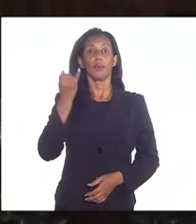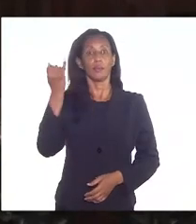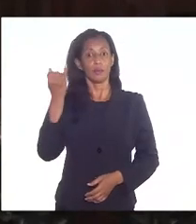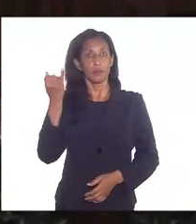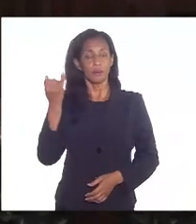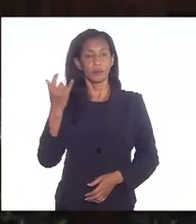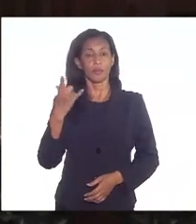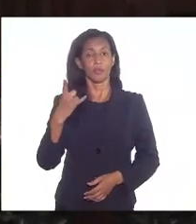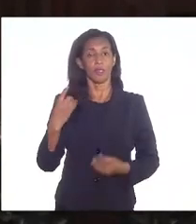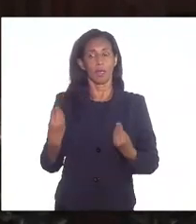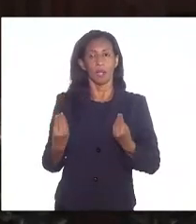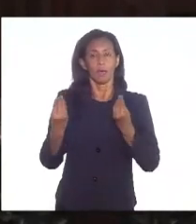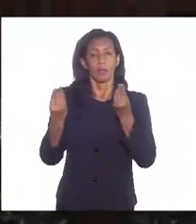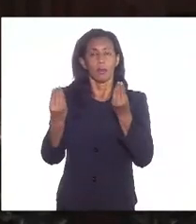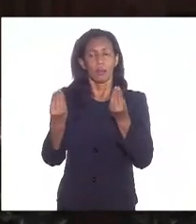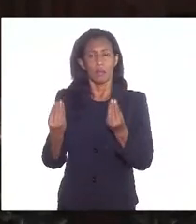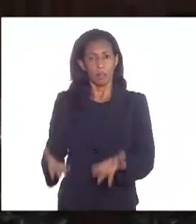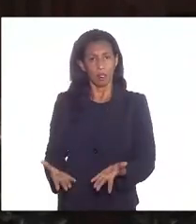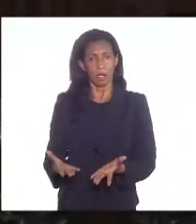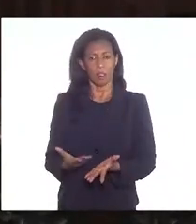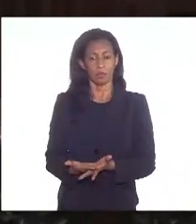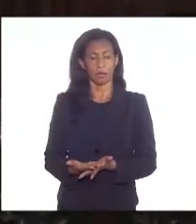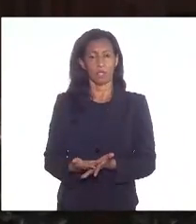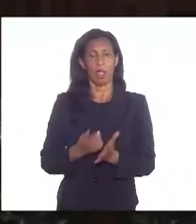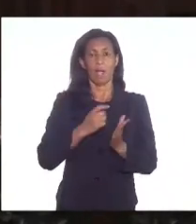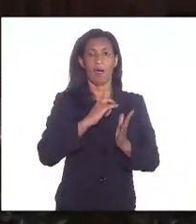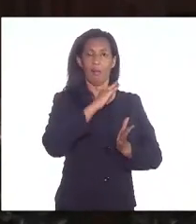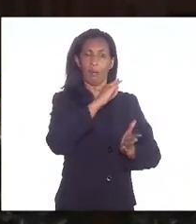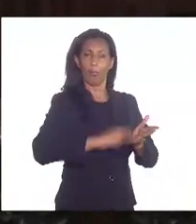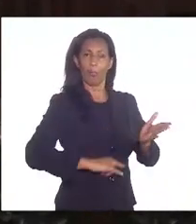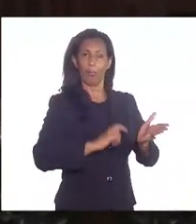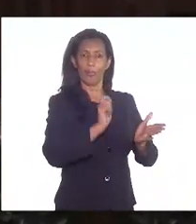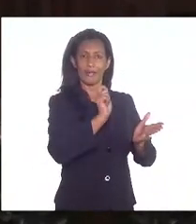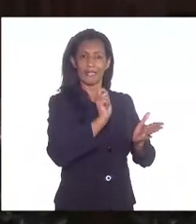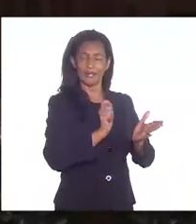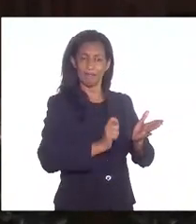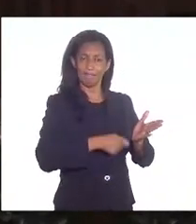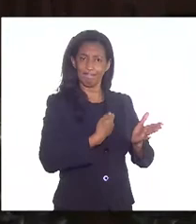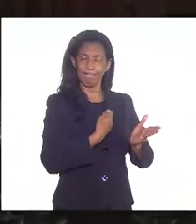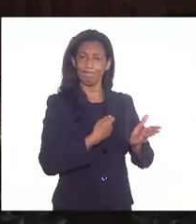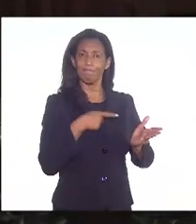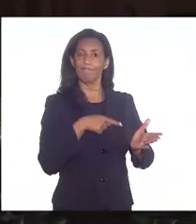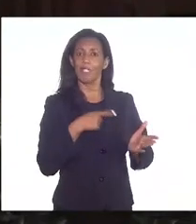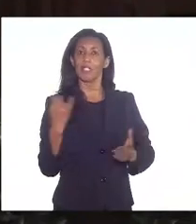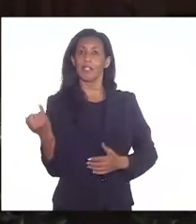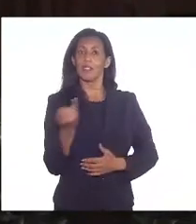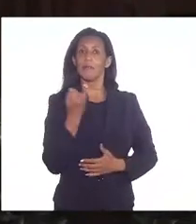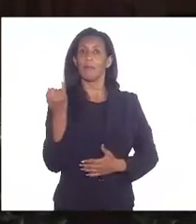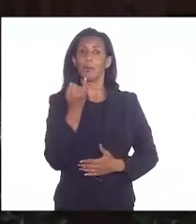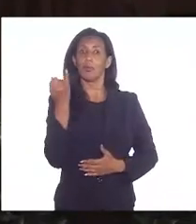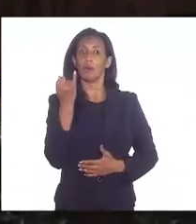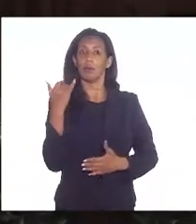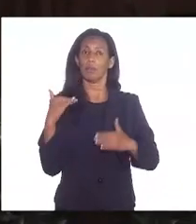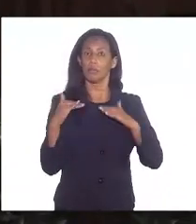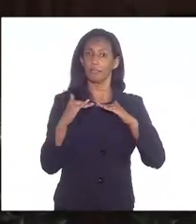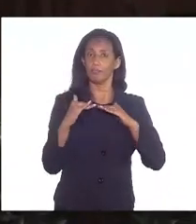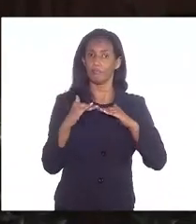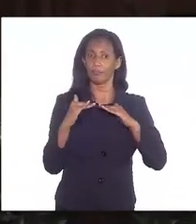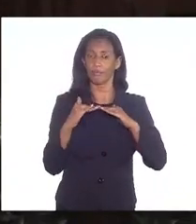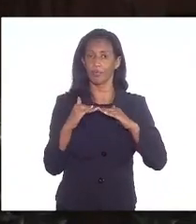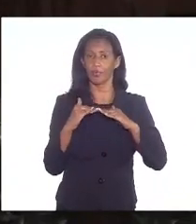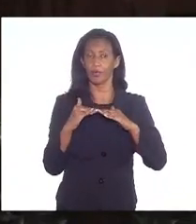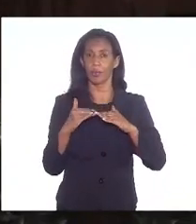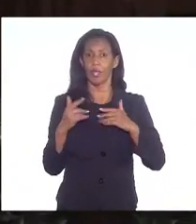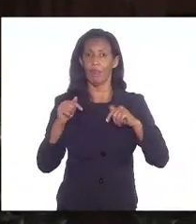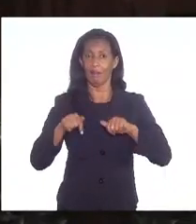promovendo a assinatura desse importante acordo aqui